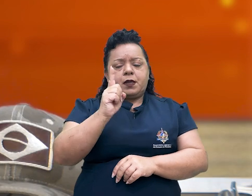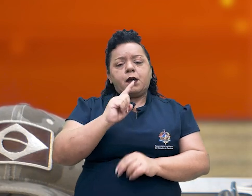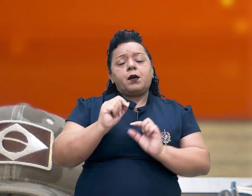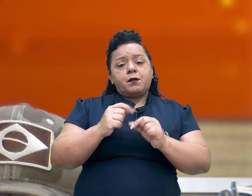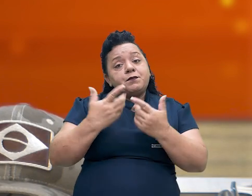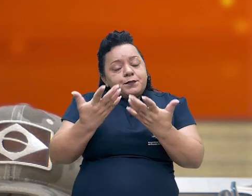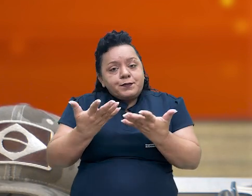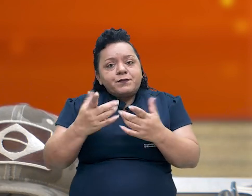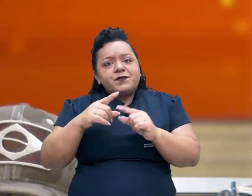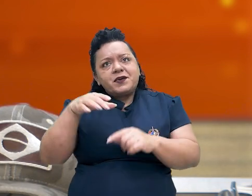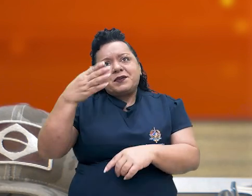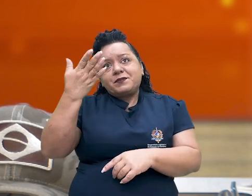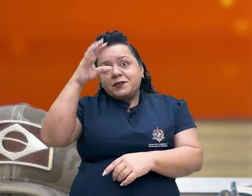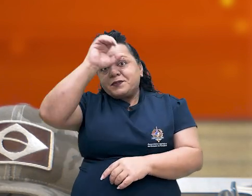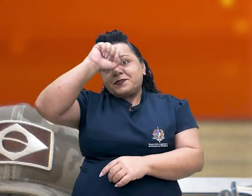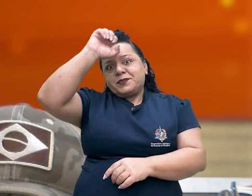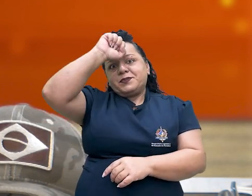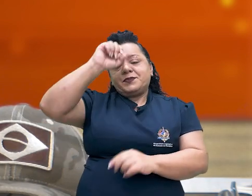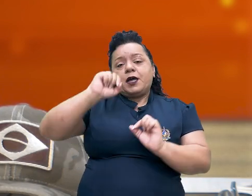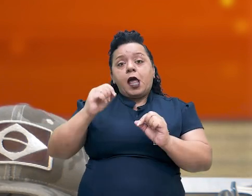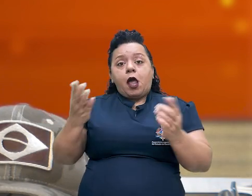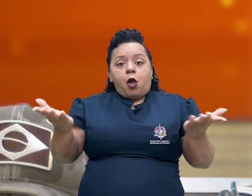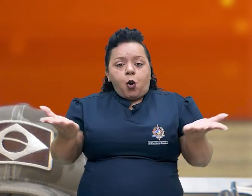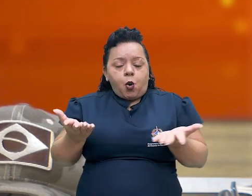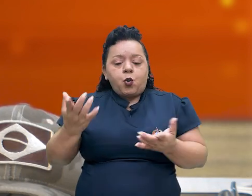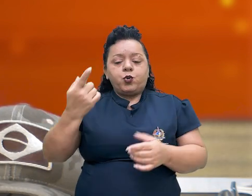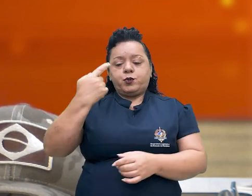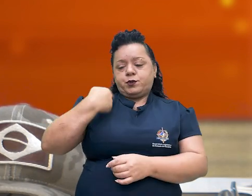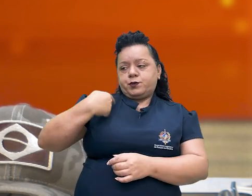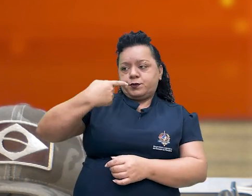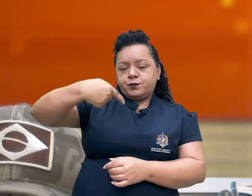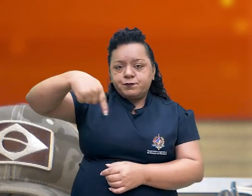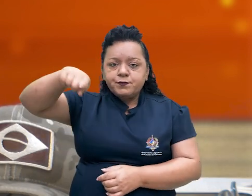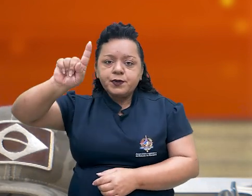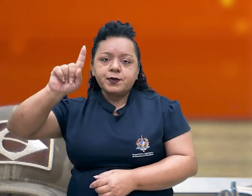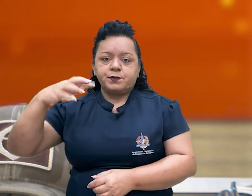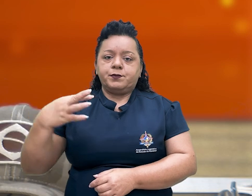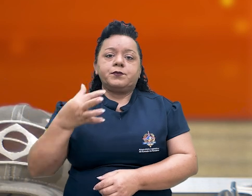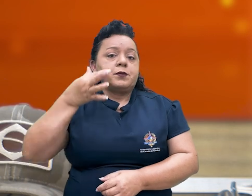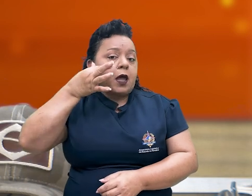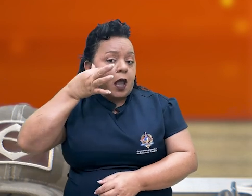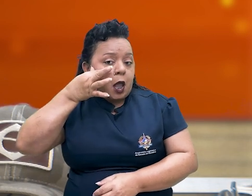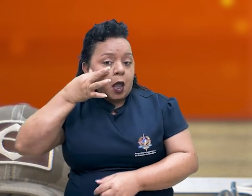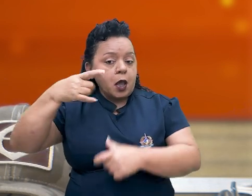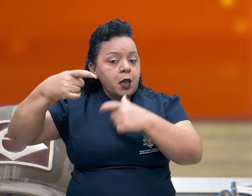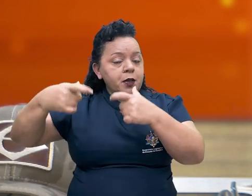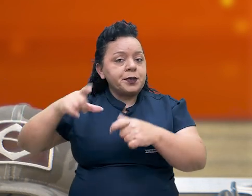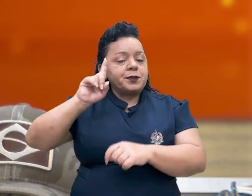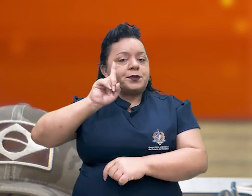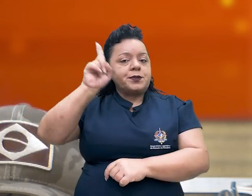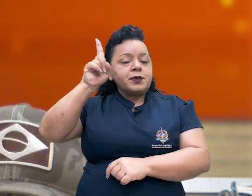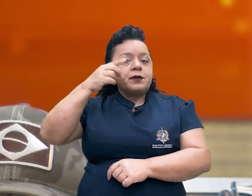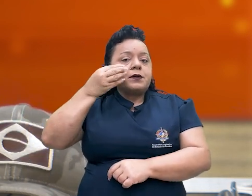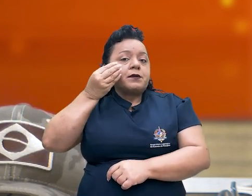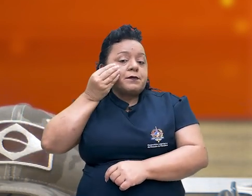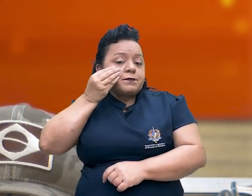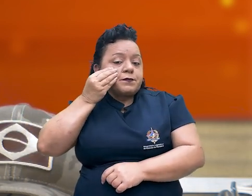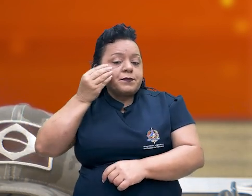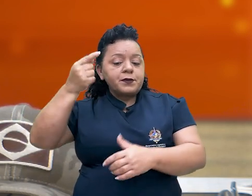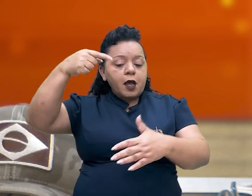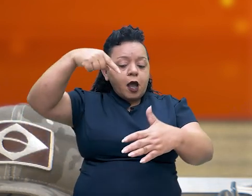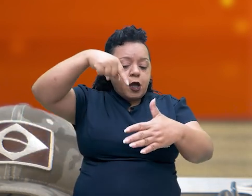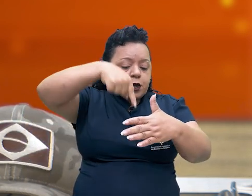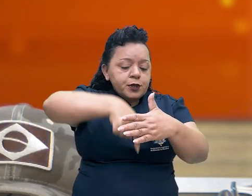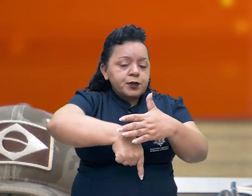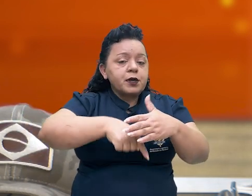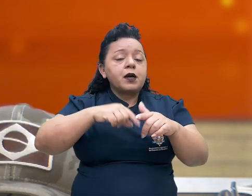2023 Foi um aprendizado Hoje a gente vai em loco lá na comunidade realmente conferir se o poço tá seco ou não